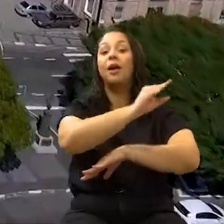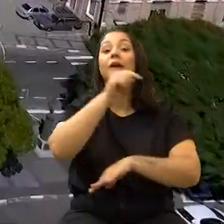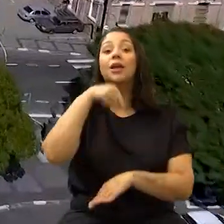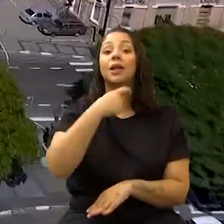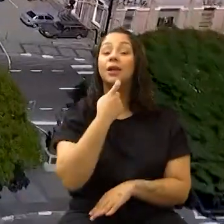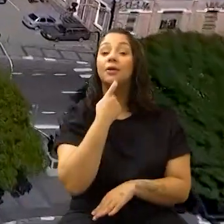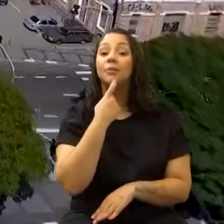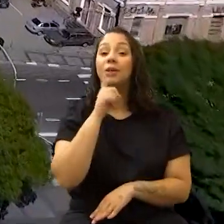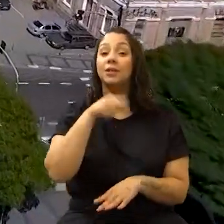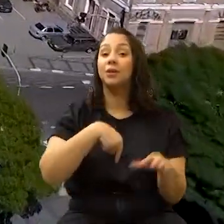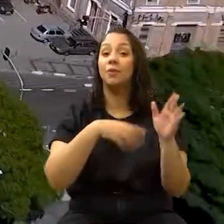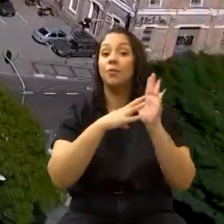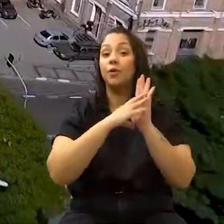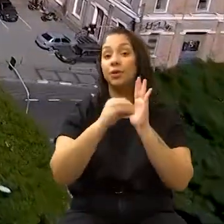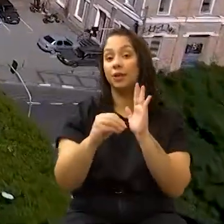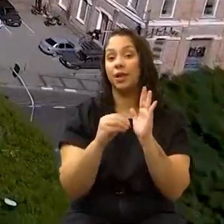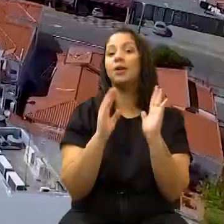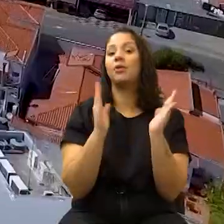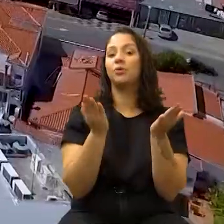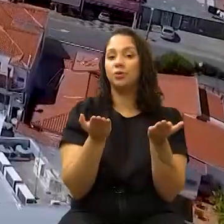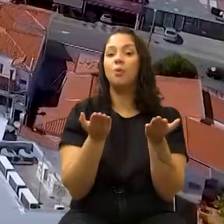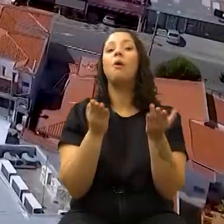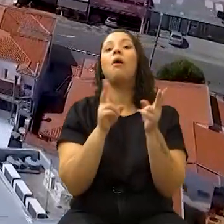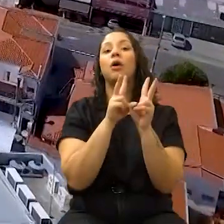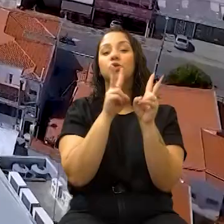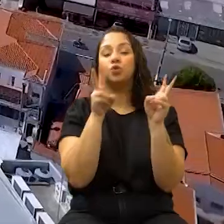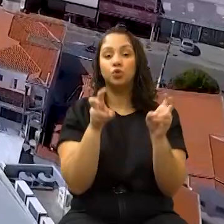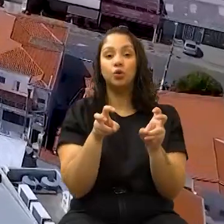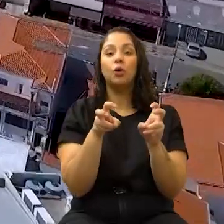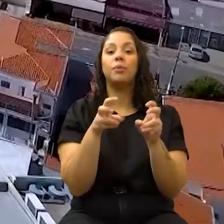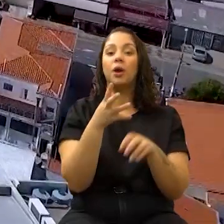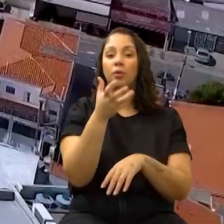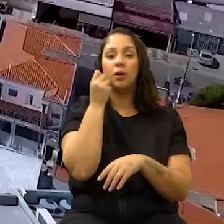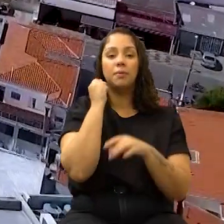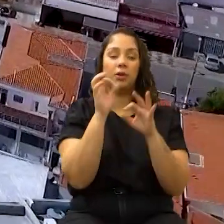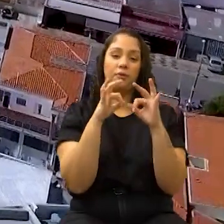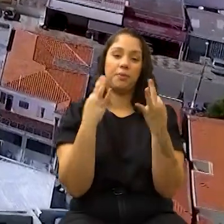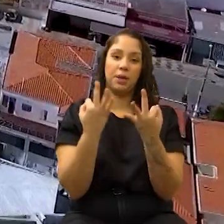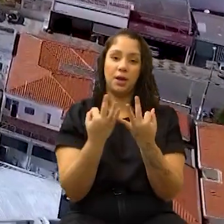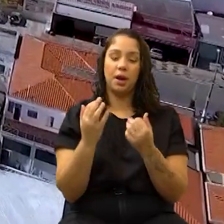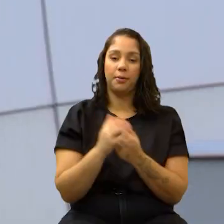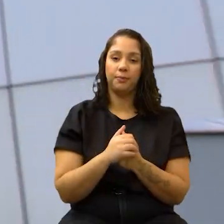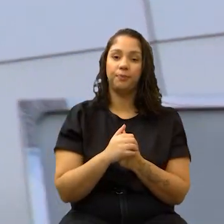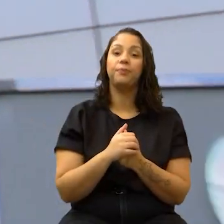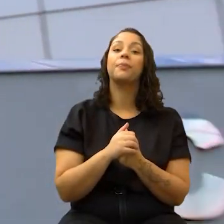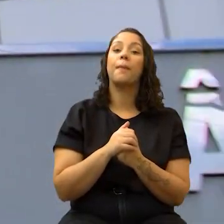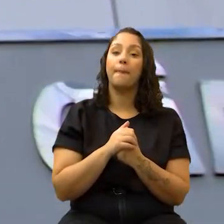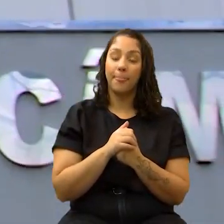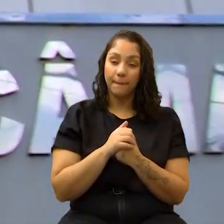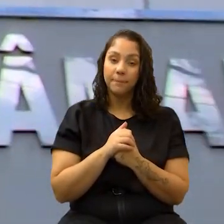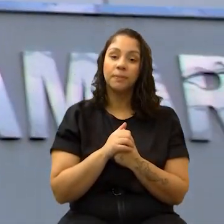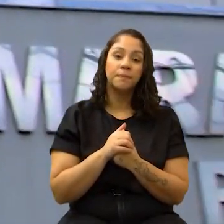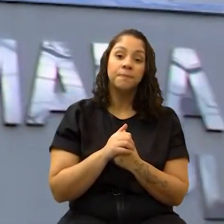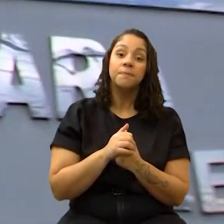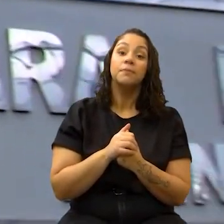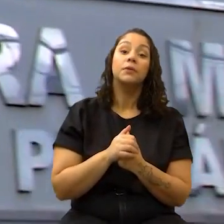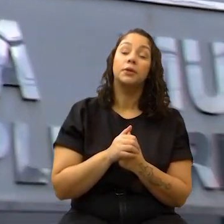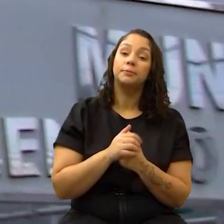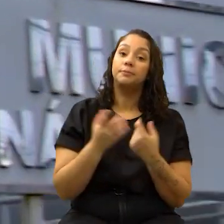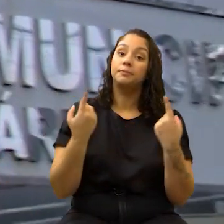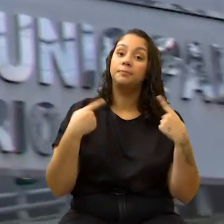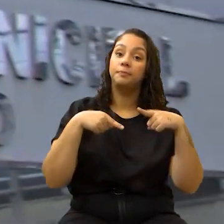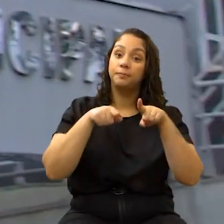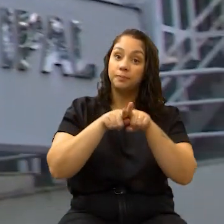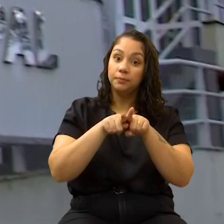sido um modelo a ser seguido no que diz respeito ao acolhimento familiar. E uma grande parceira